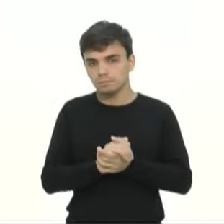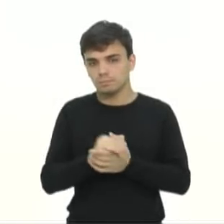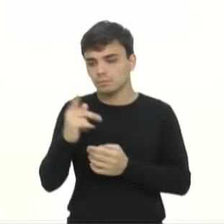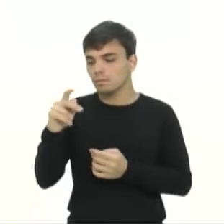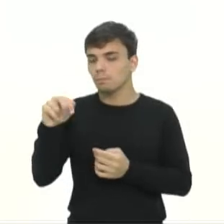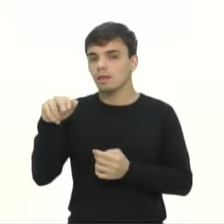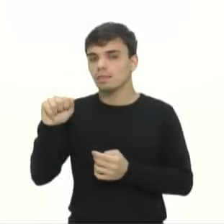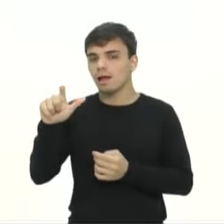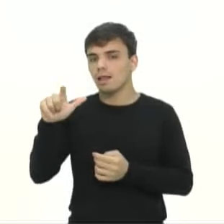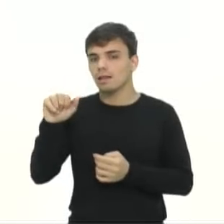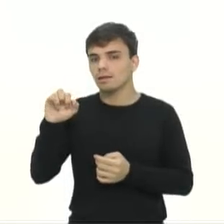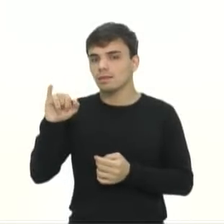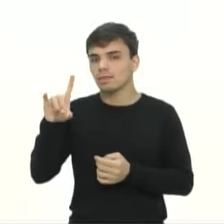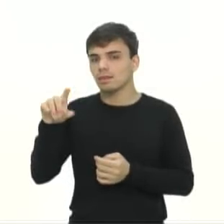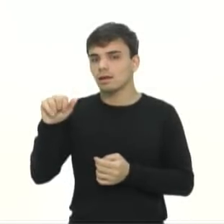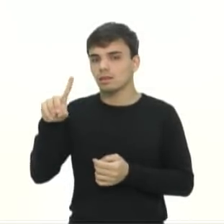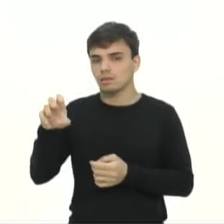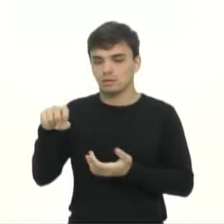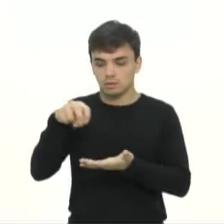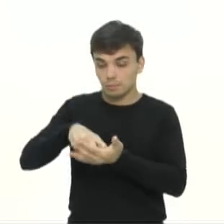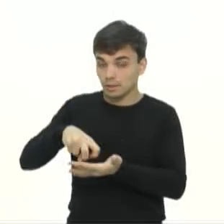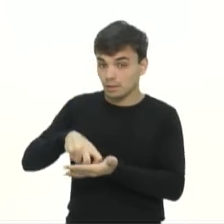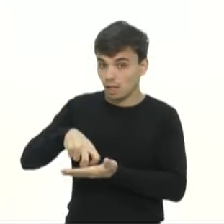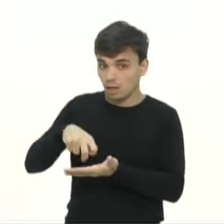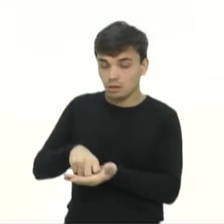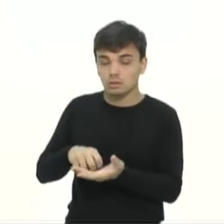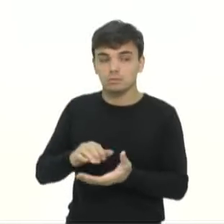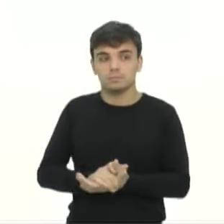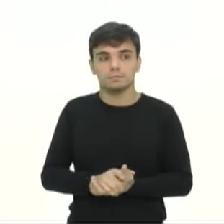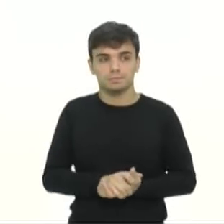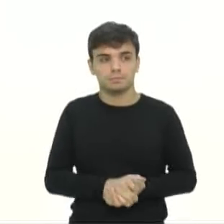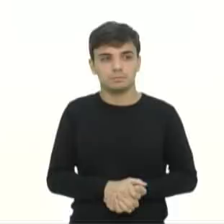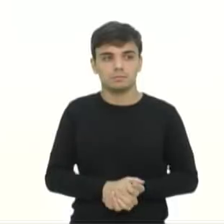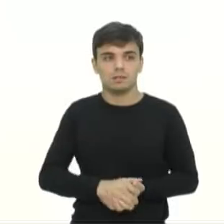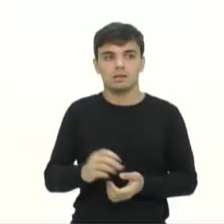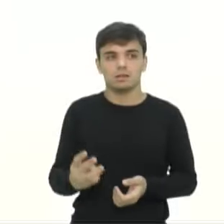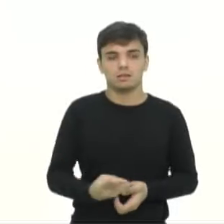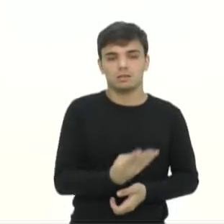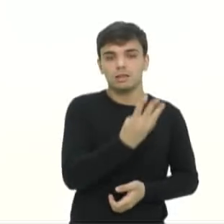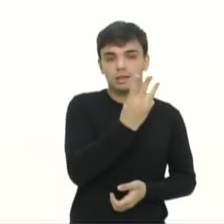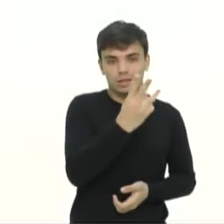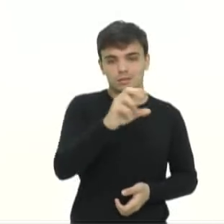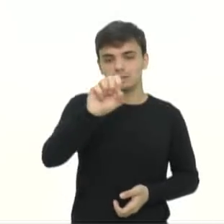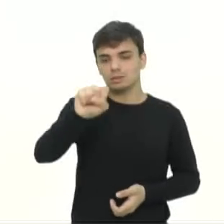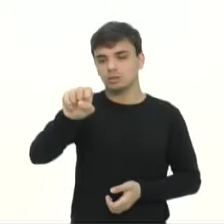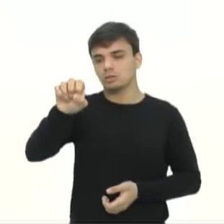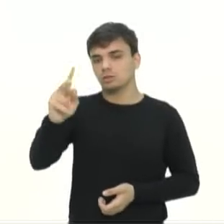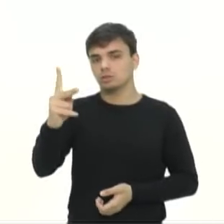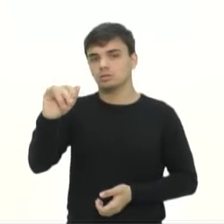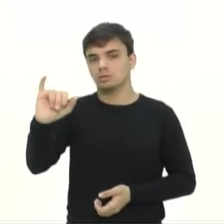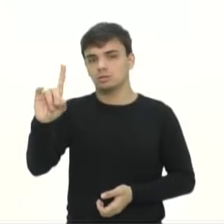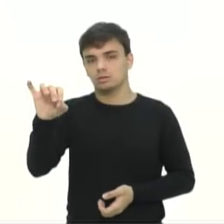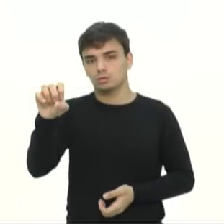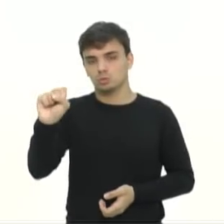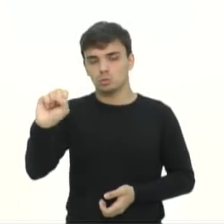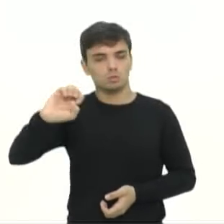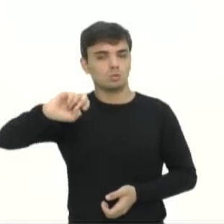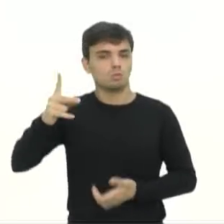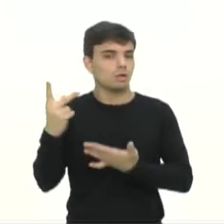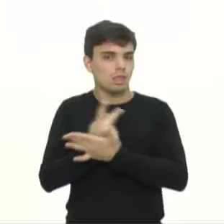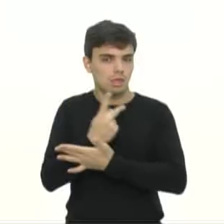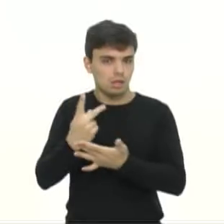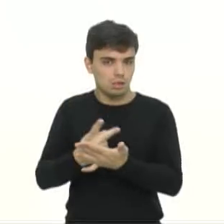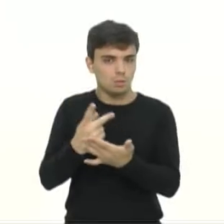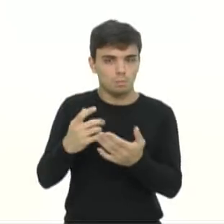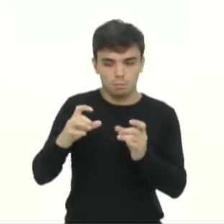judô. Então como que essas penalidades? Então 3 shidōs, que são 3 faltas, né, vai eliminar o judoca. Ações de